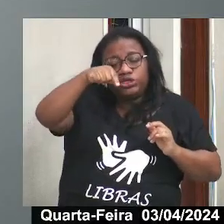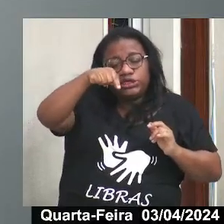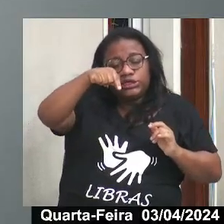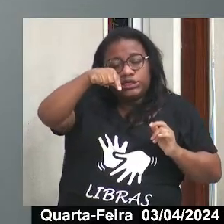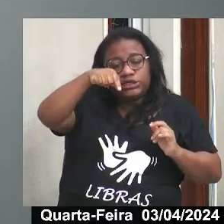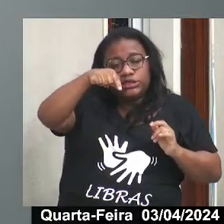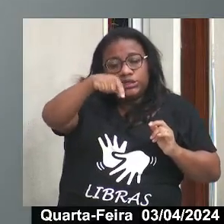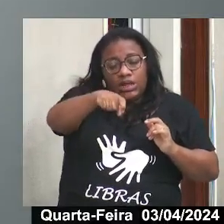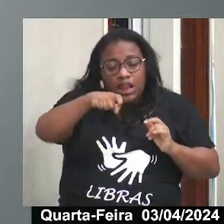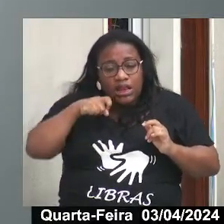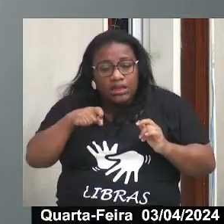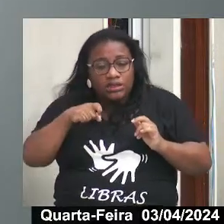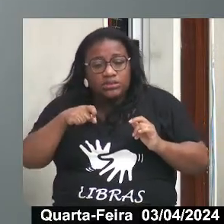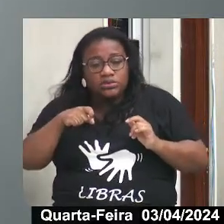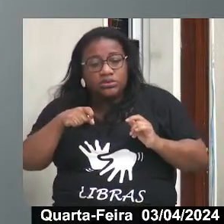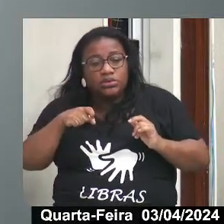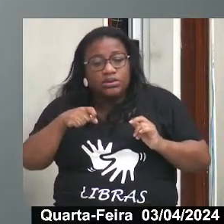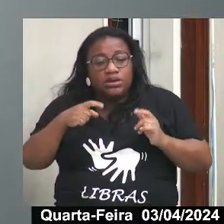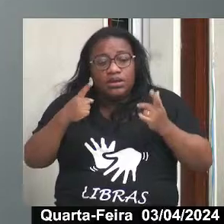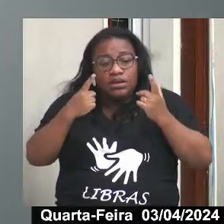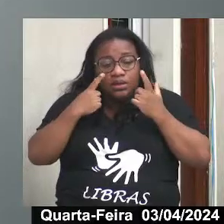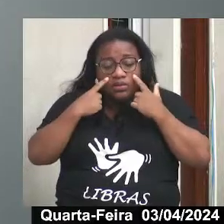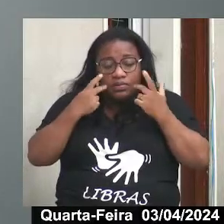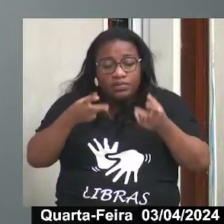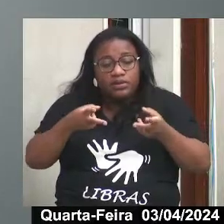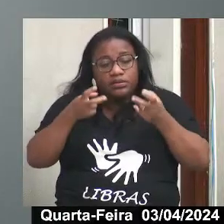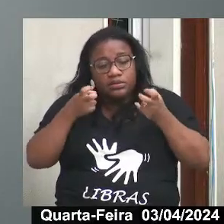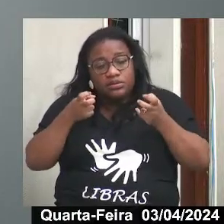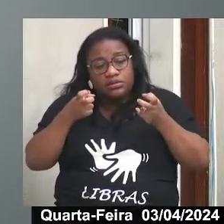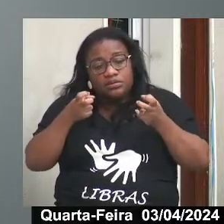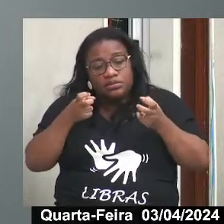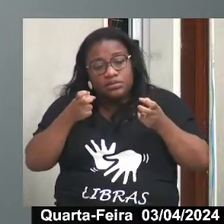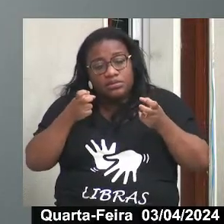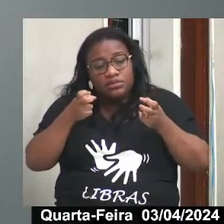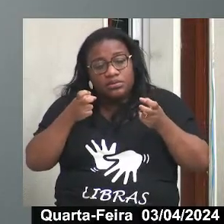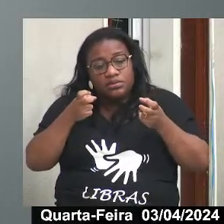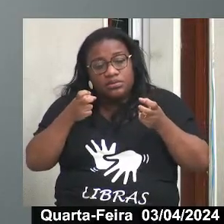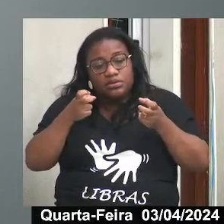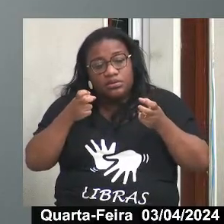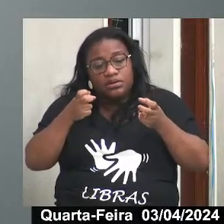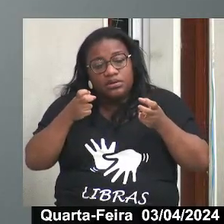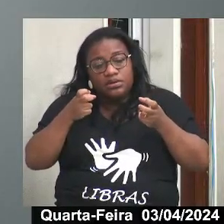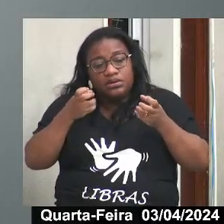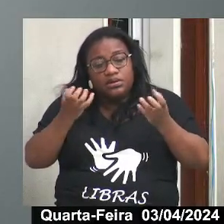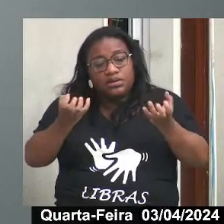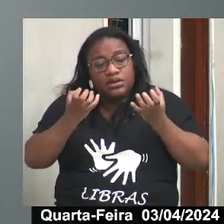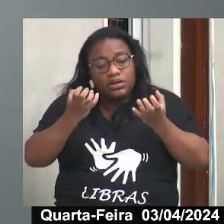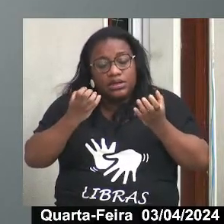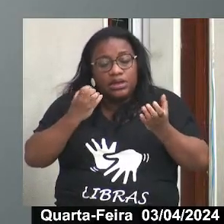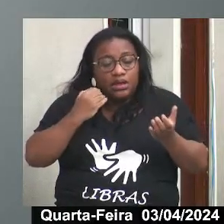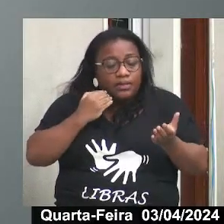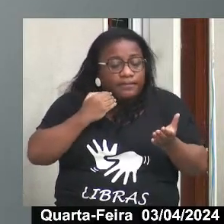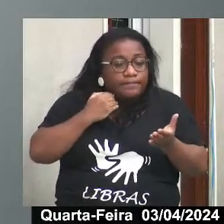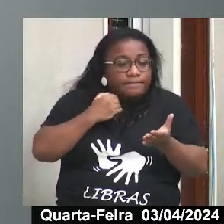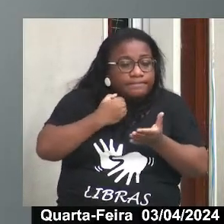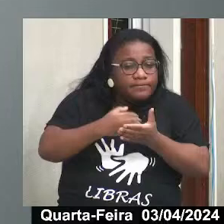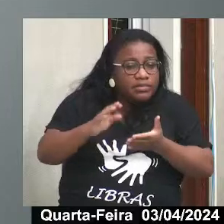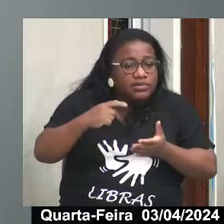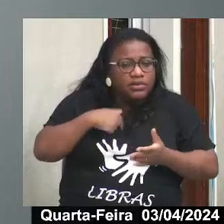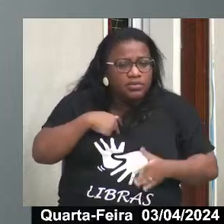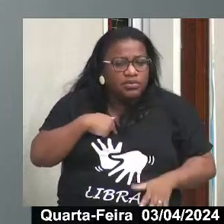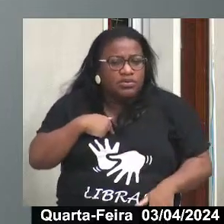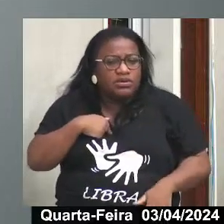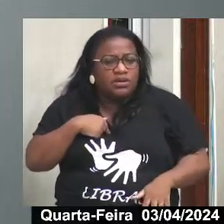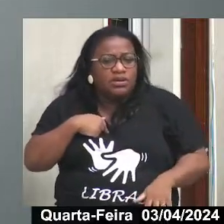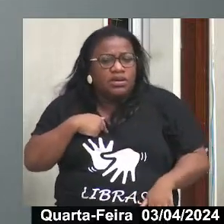Além disso, eu observo que o prefeito tem um claro objetivo também, que é retirar o nosso mandato